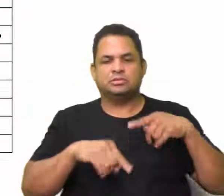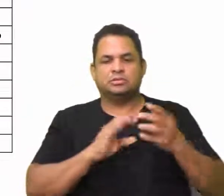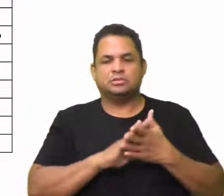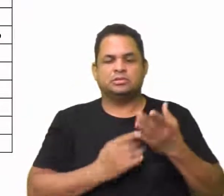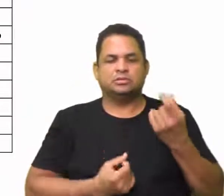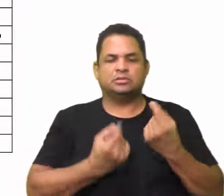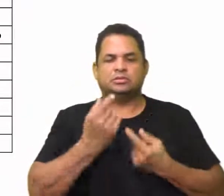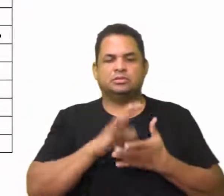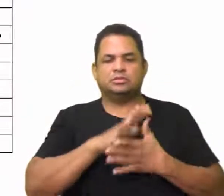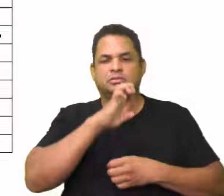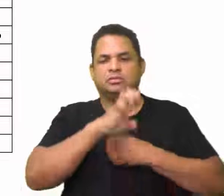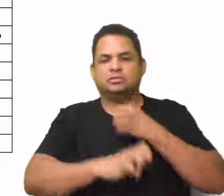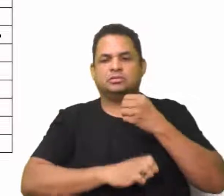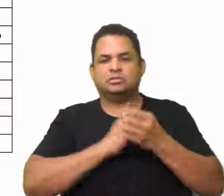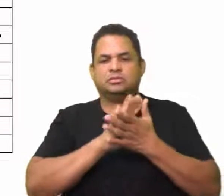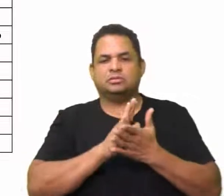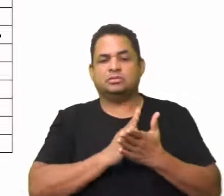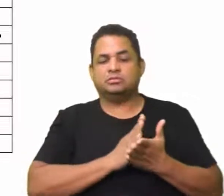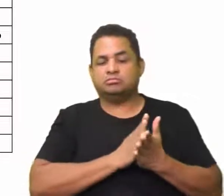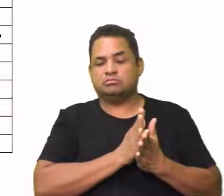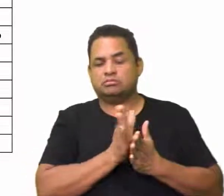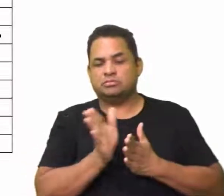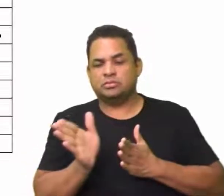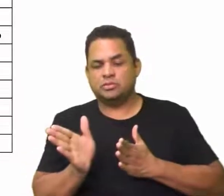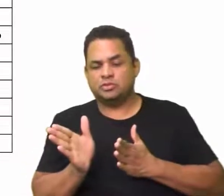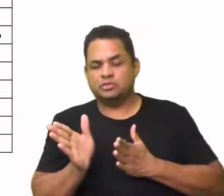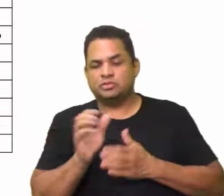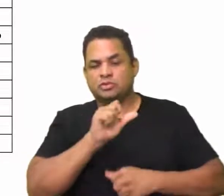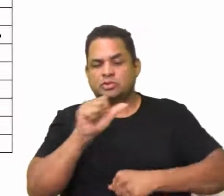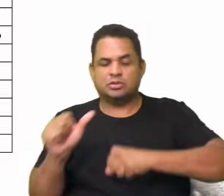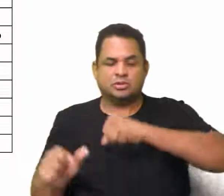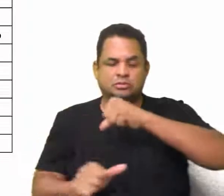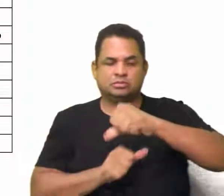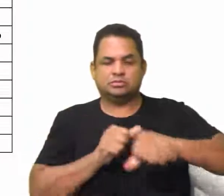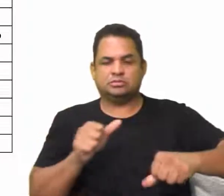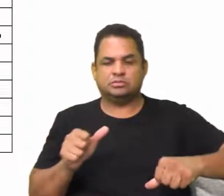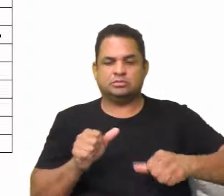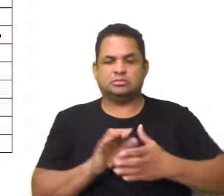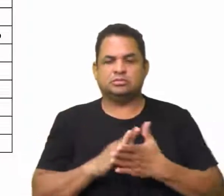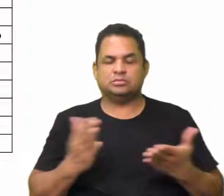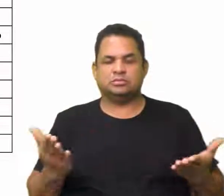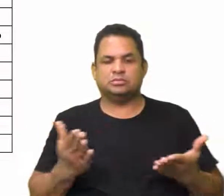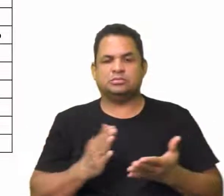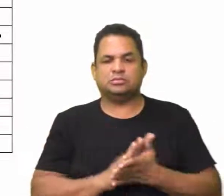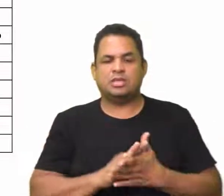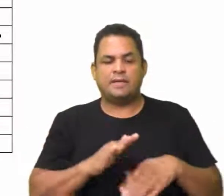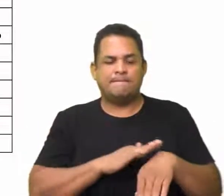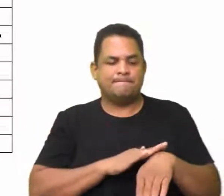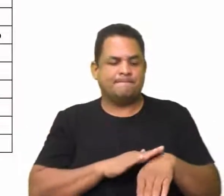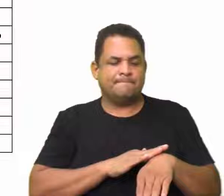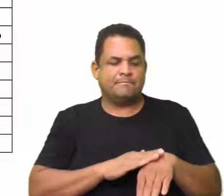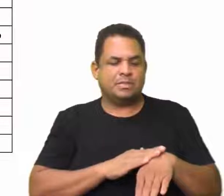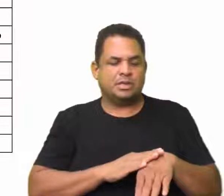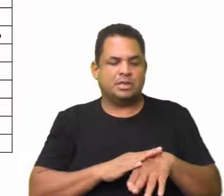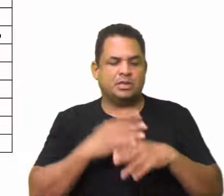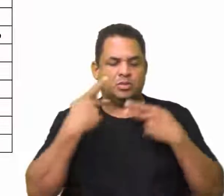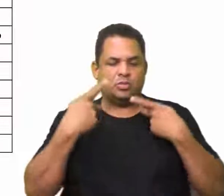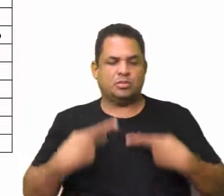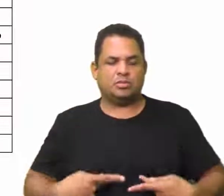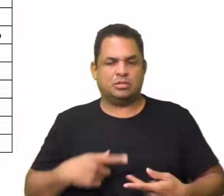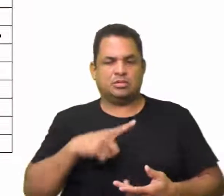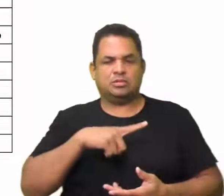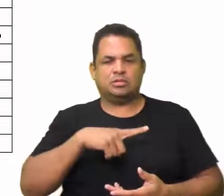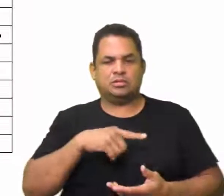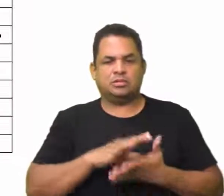desses elétrons migram de um corpo para o outro. Então, olha só, a pele humana... Olha, ela tem a